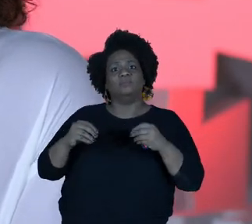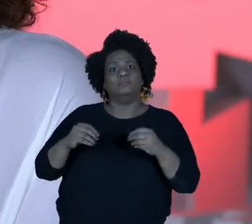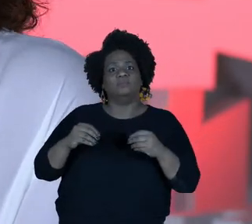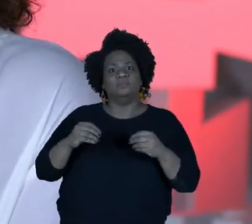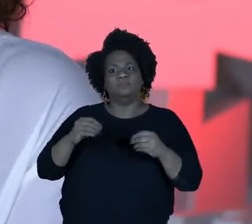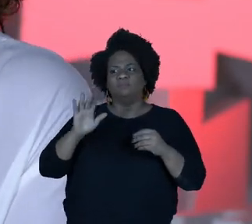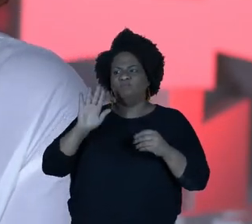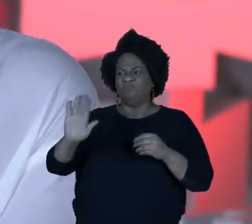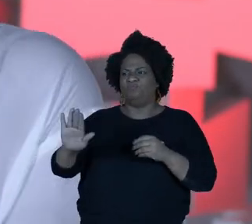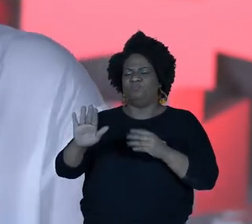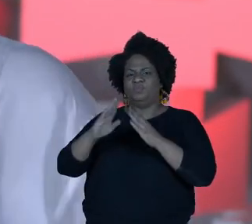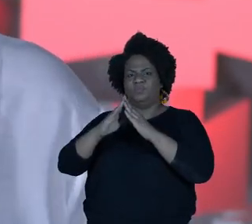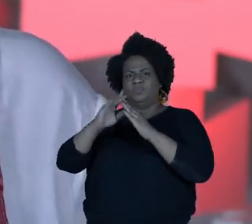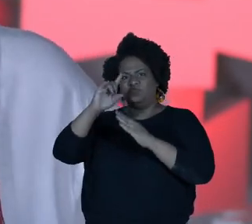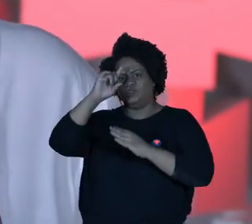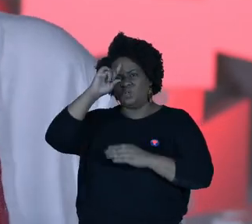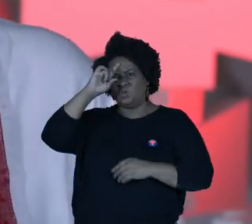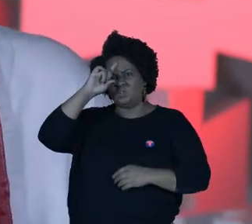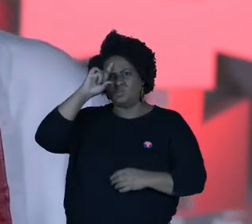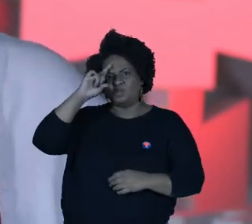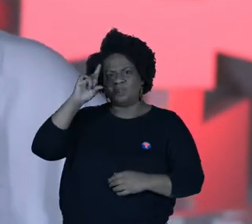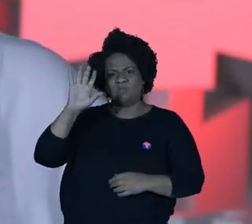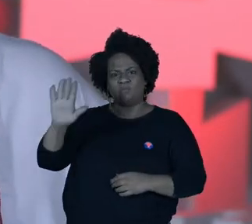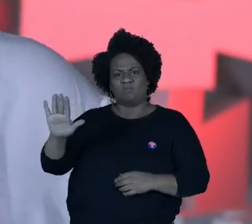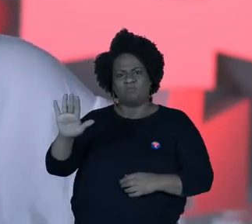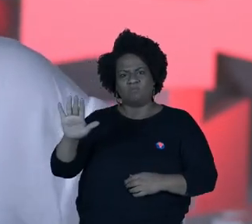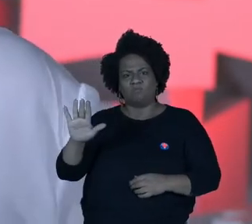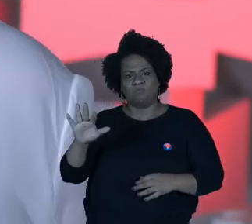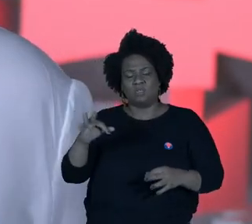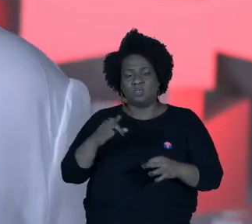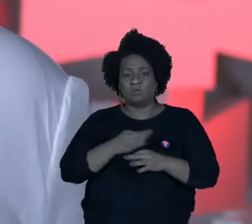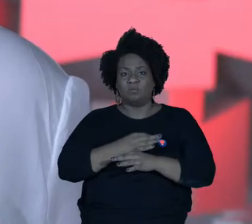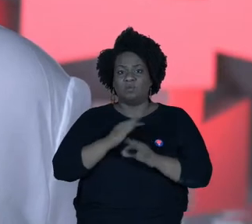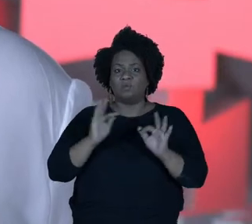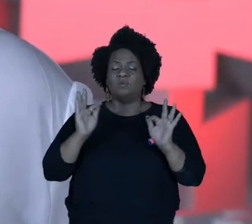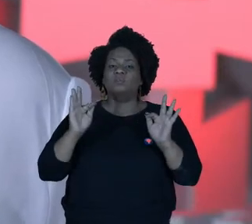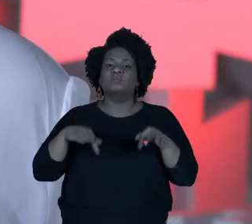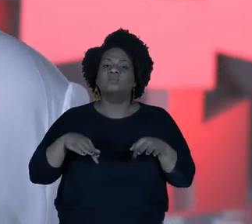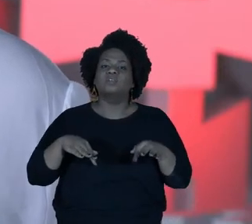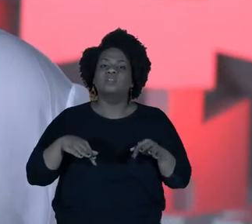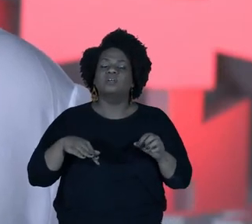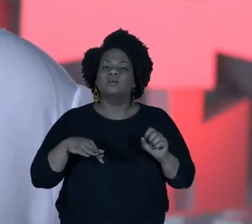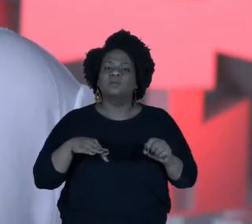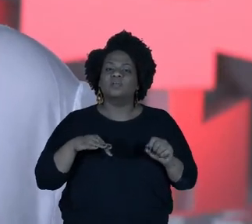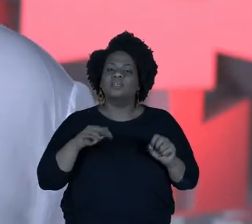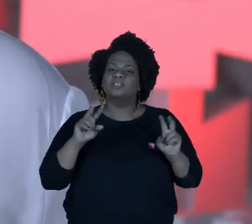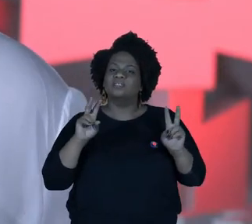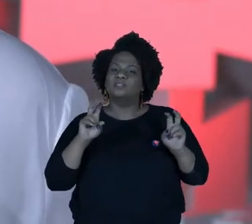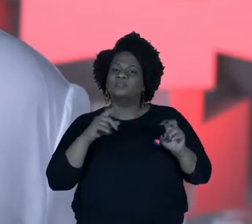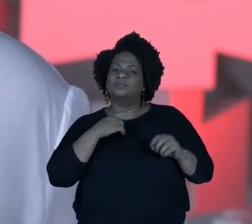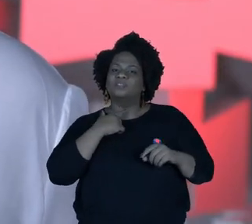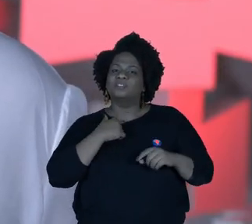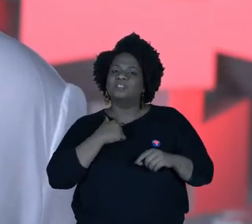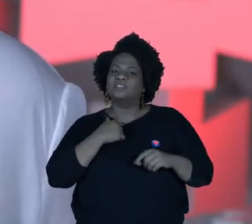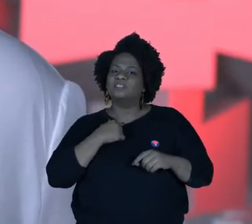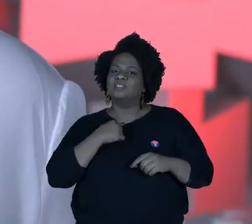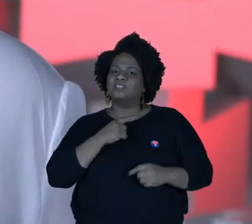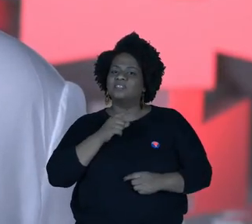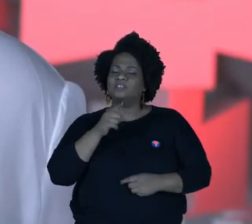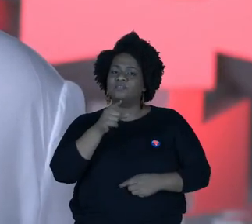soterradas nesses hospícios. E aí, para finalizar, né, você falou do desejo. Como